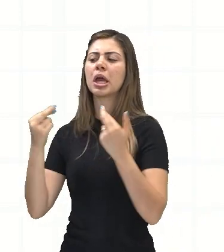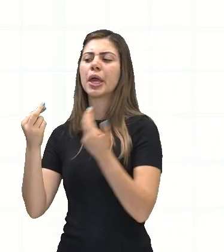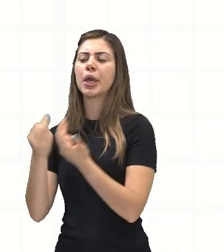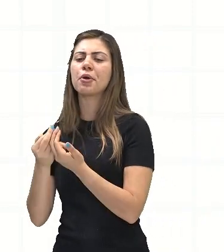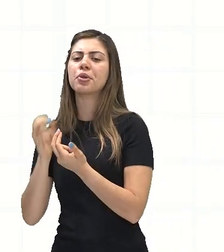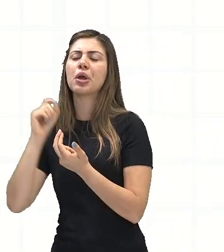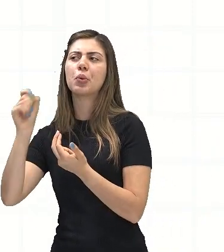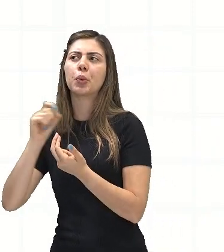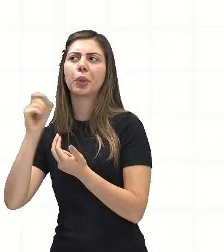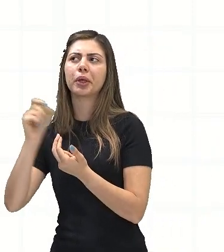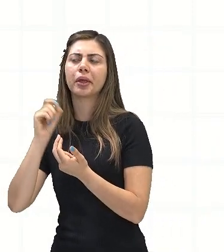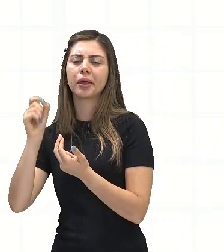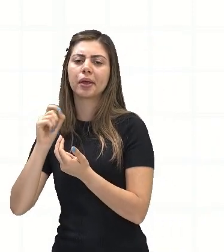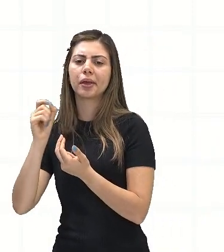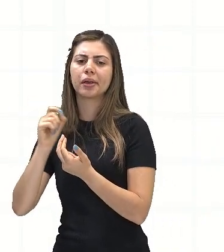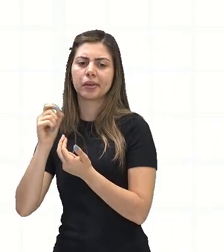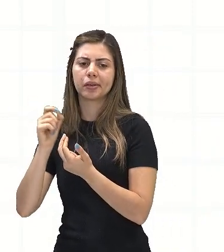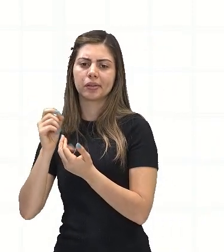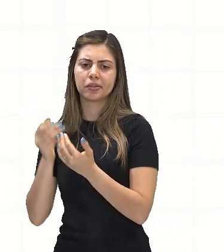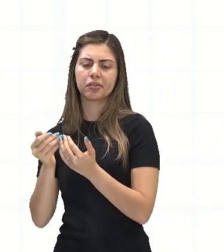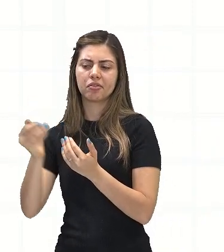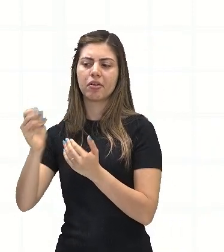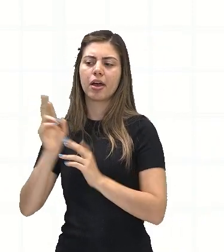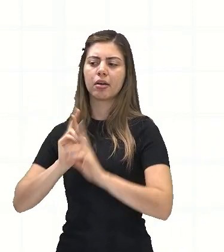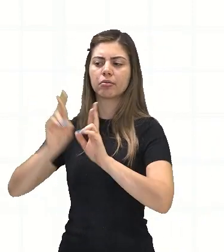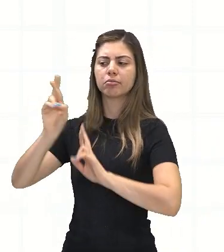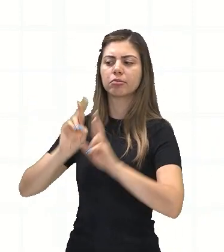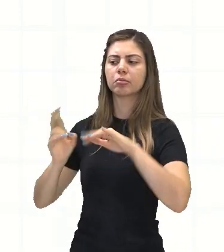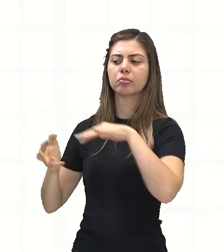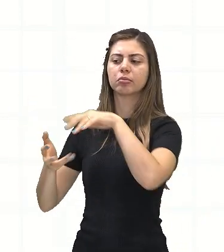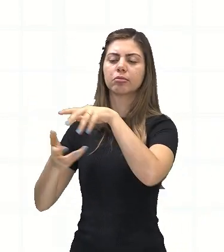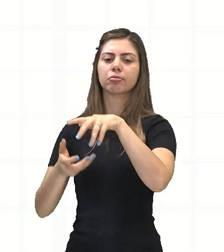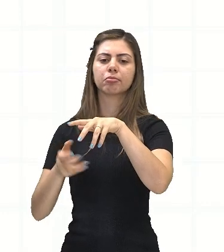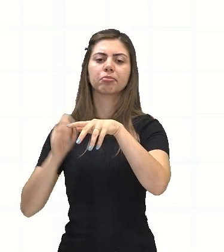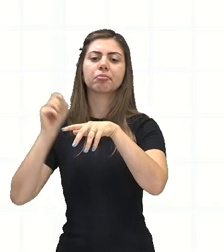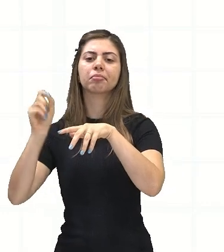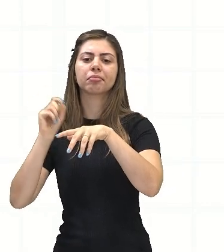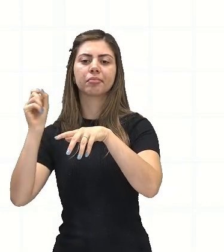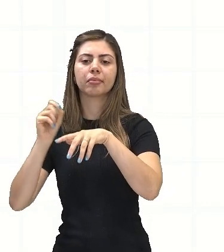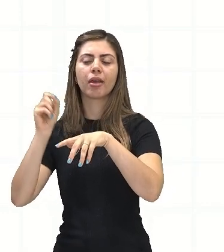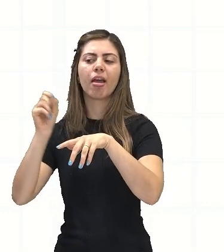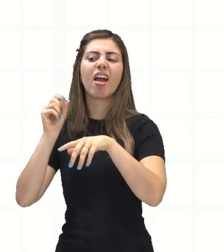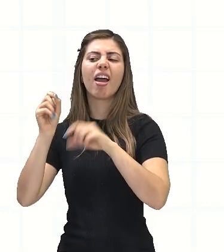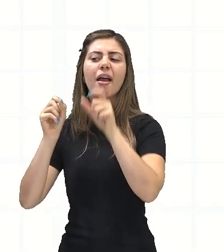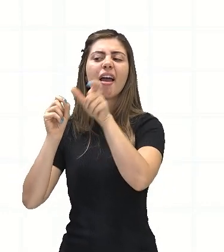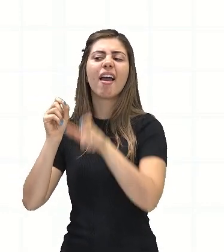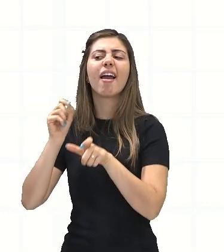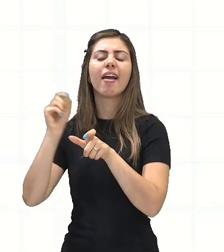próxima, os líderes mundiais para discutir? Quem é que vai reunir? Aqui? Quem?